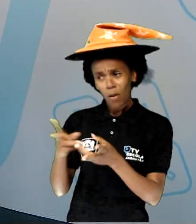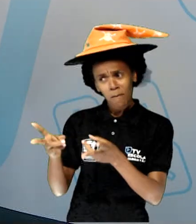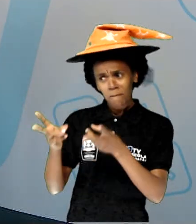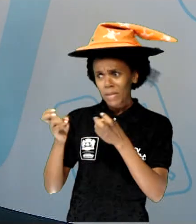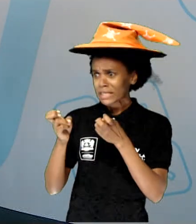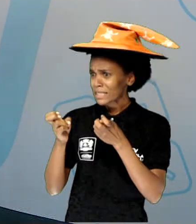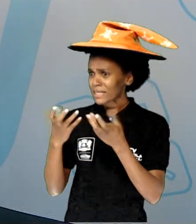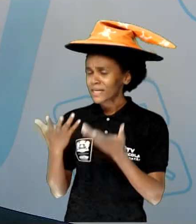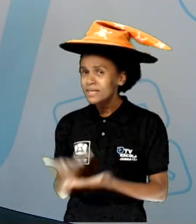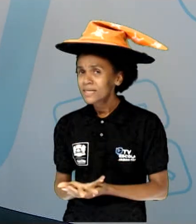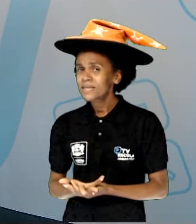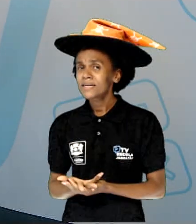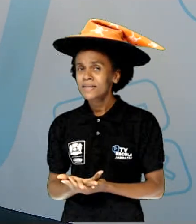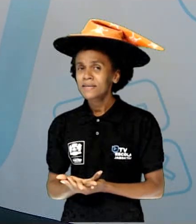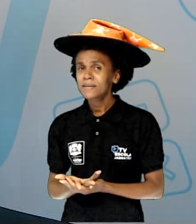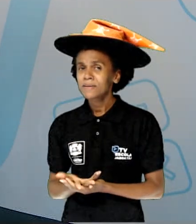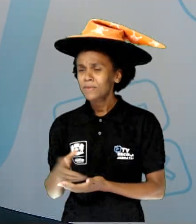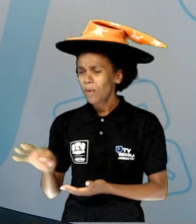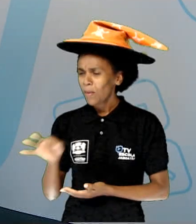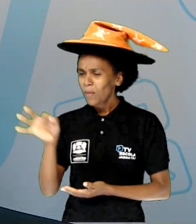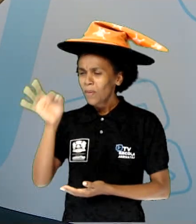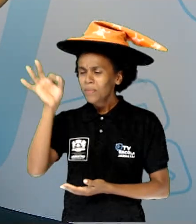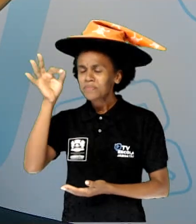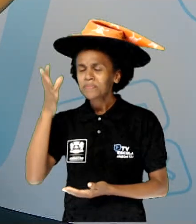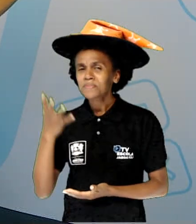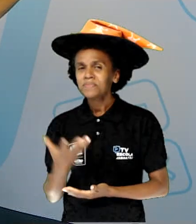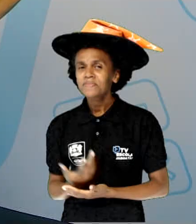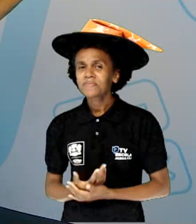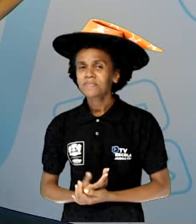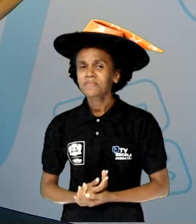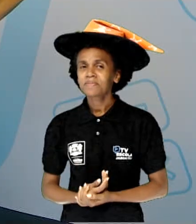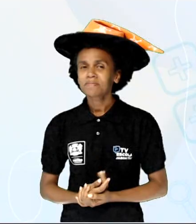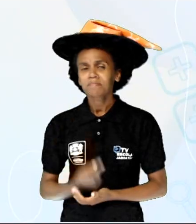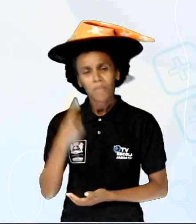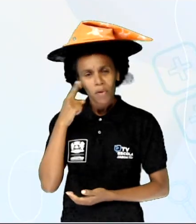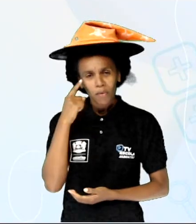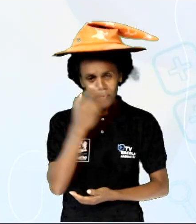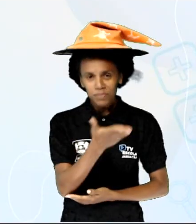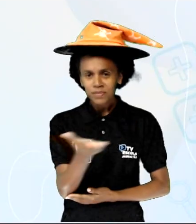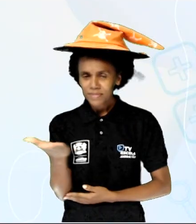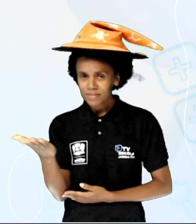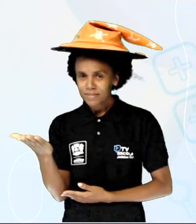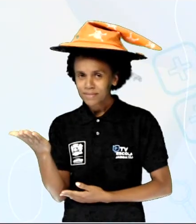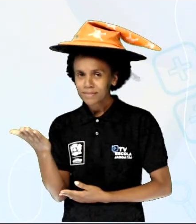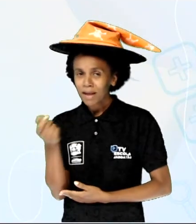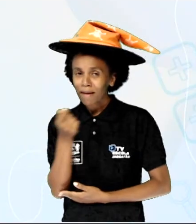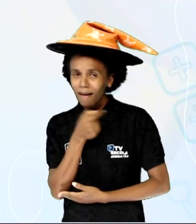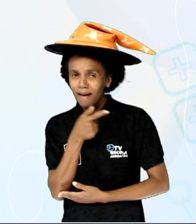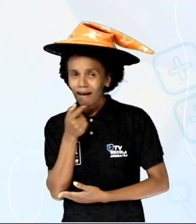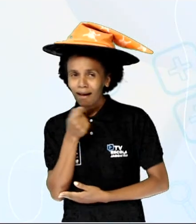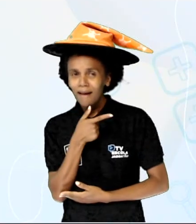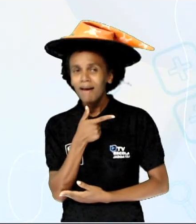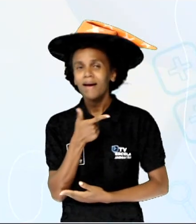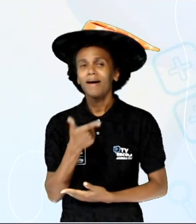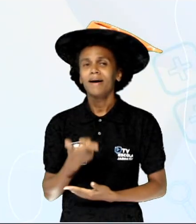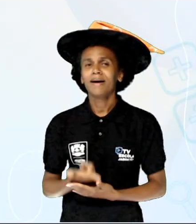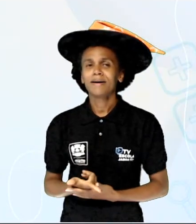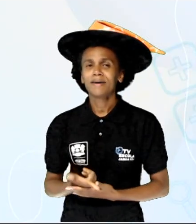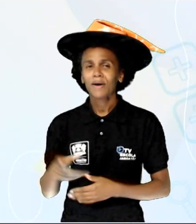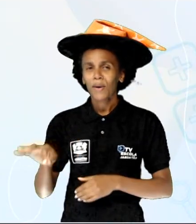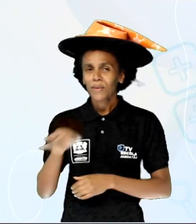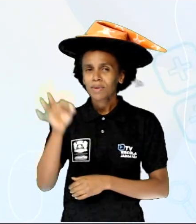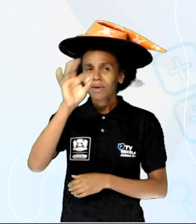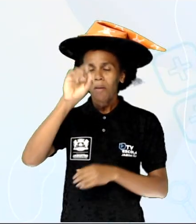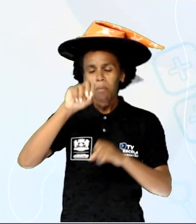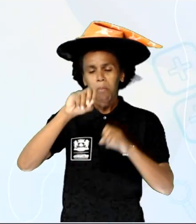nesse inseto levado vocês viram crianças olha que engraçado o inseto chegou e